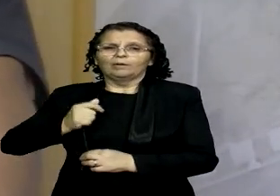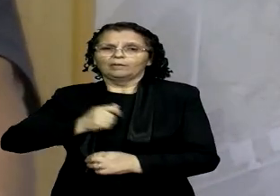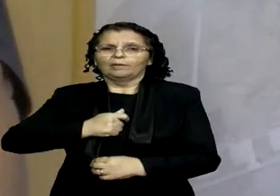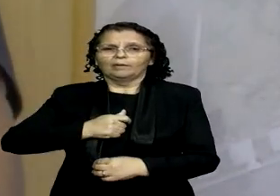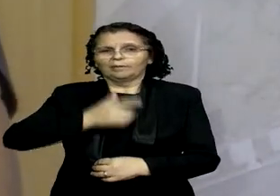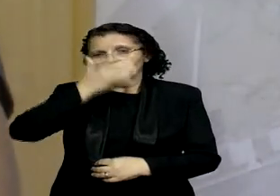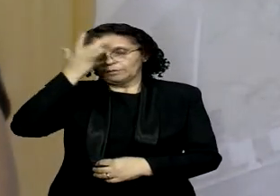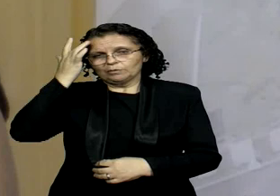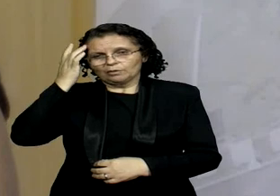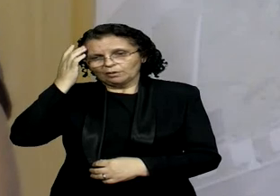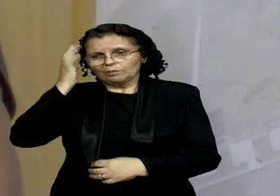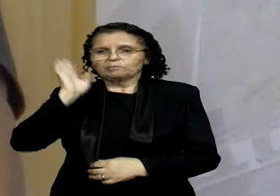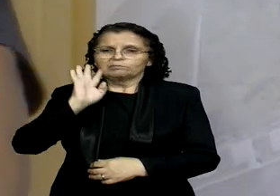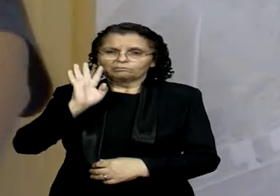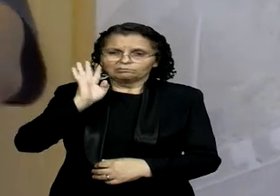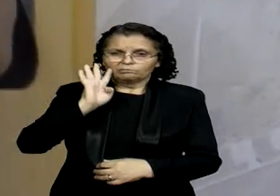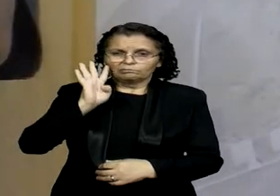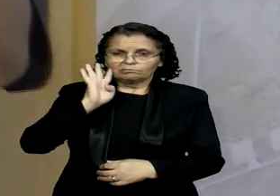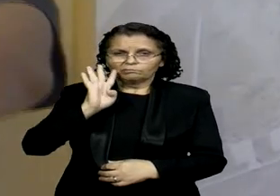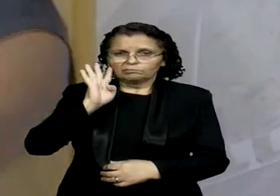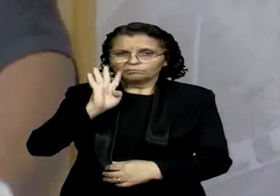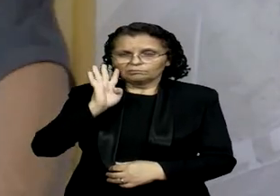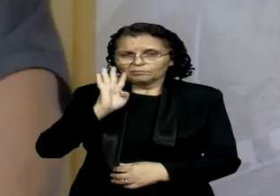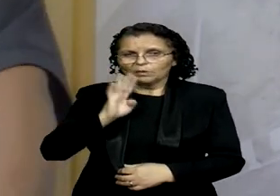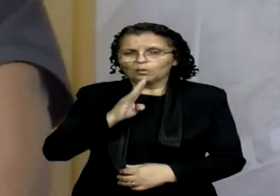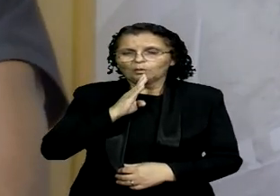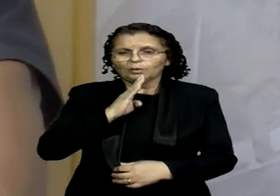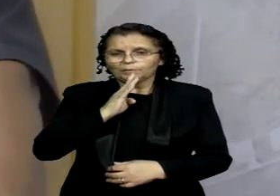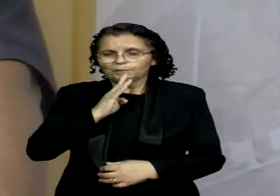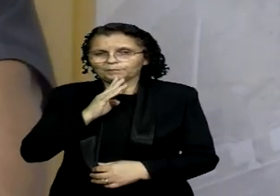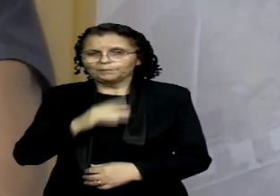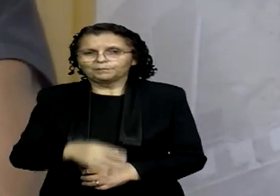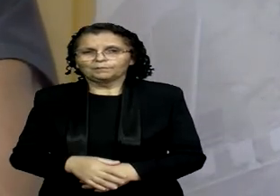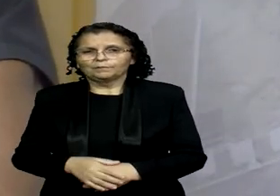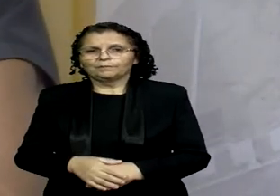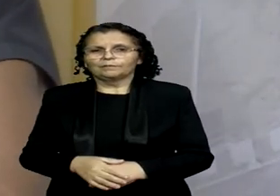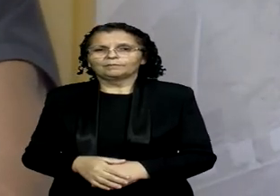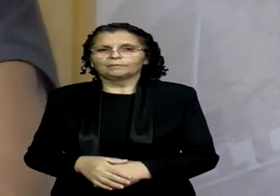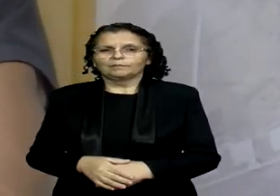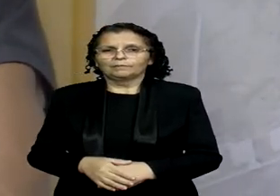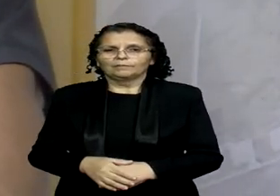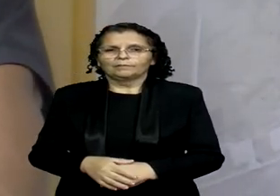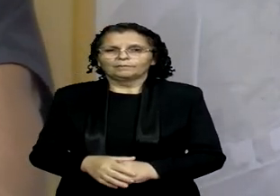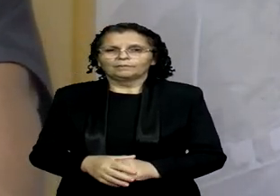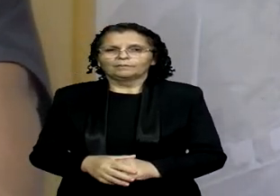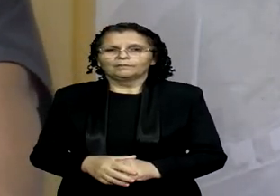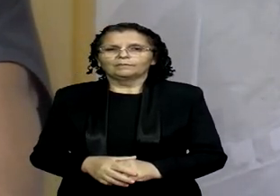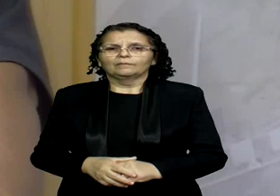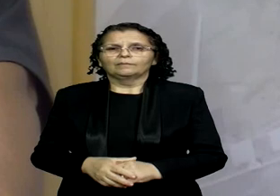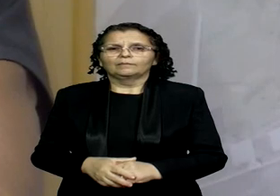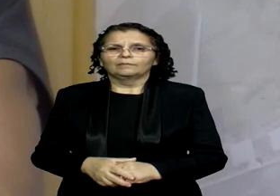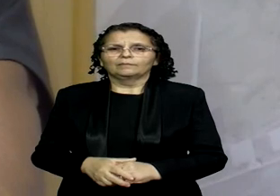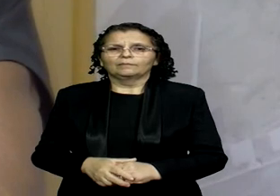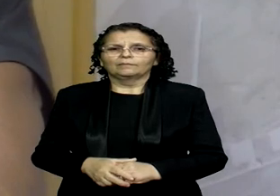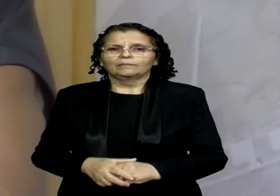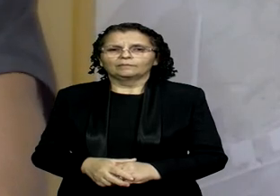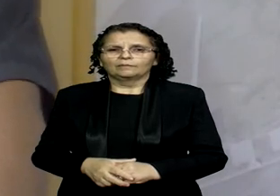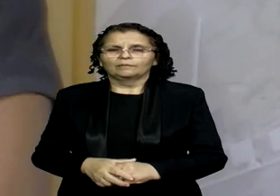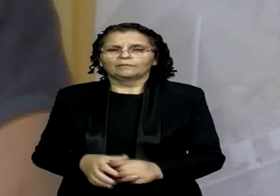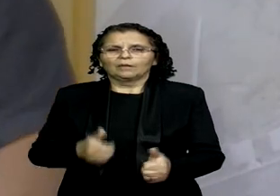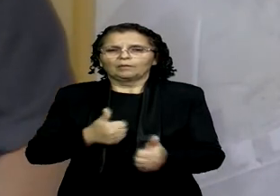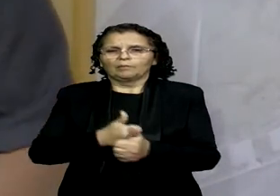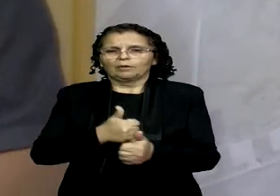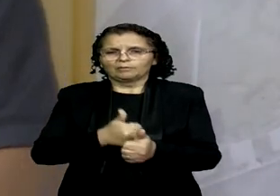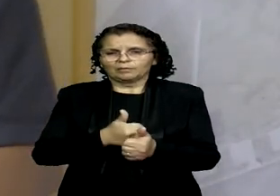muito educada, muito bacana, acho que o pastor Paulo Júnior, não lembra o nome dele, lá em Vila dos Remédios, próximo à